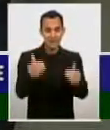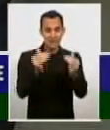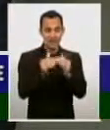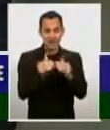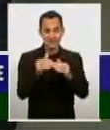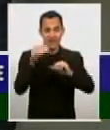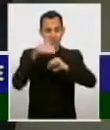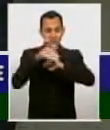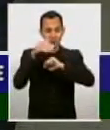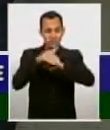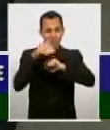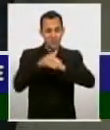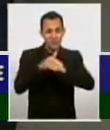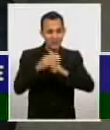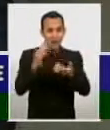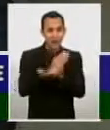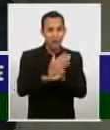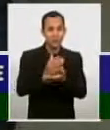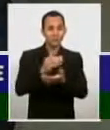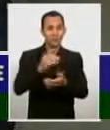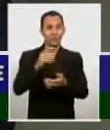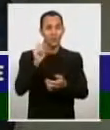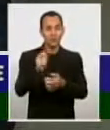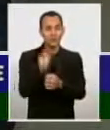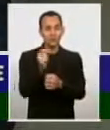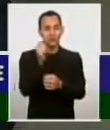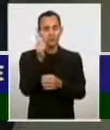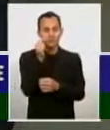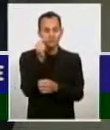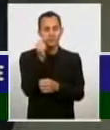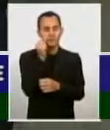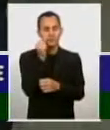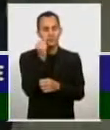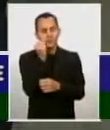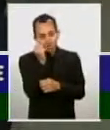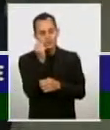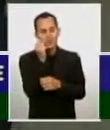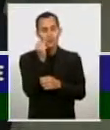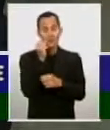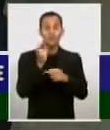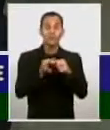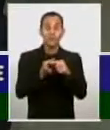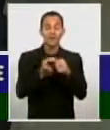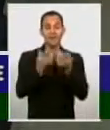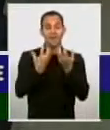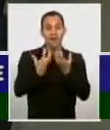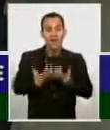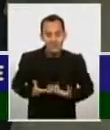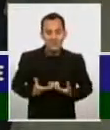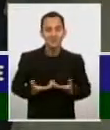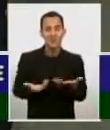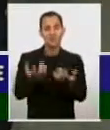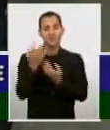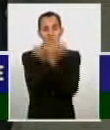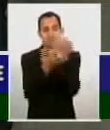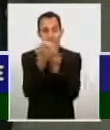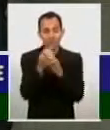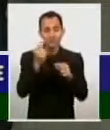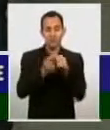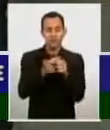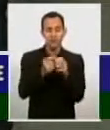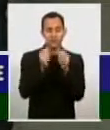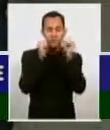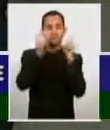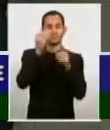tarde da noite, muitos vêm até cochilando dentro do ônibus, de cansaço, de esgotamento, porque levantou